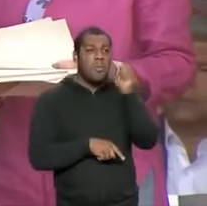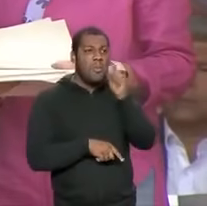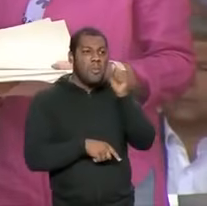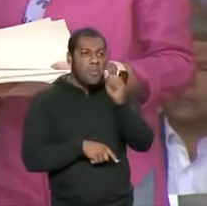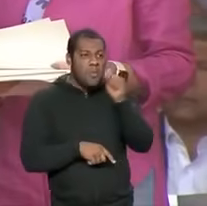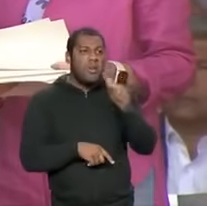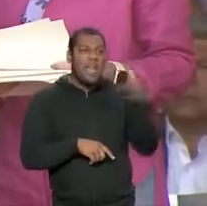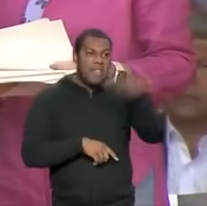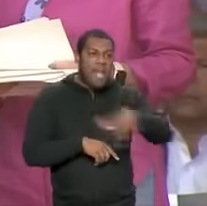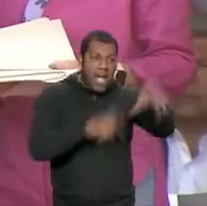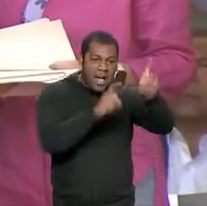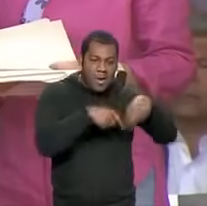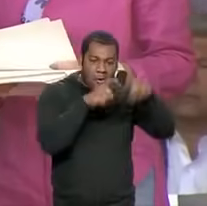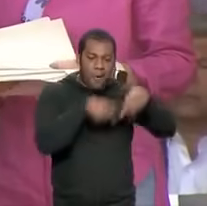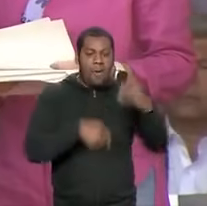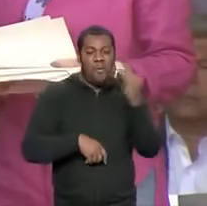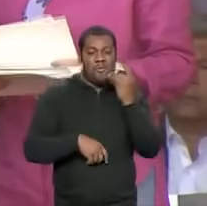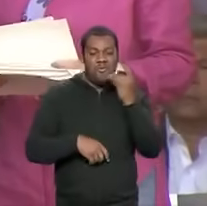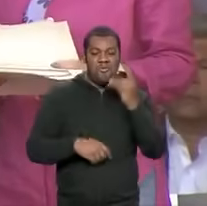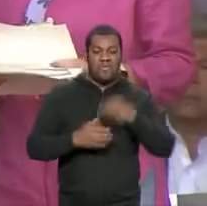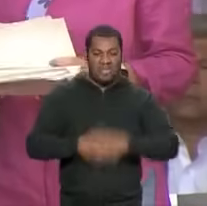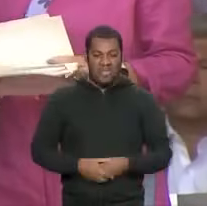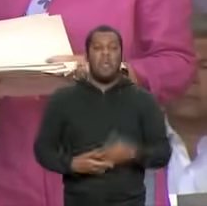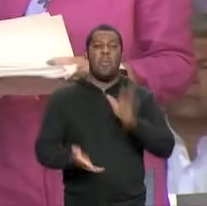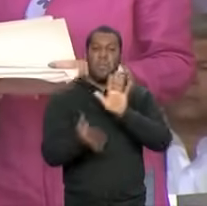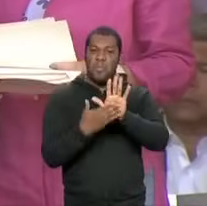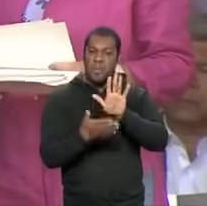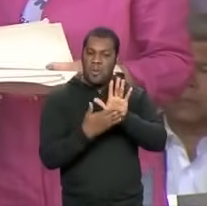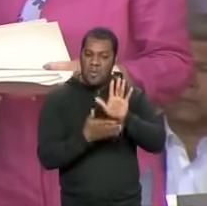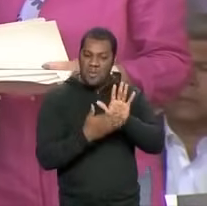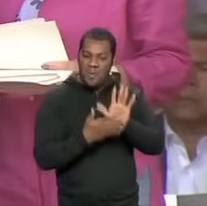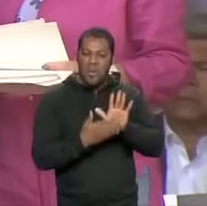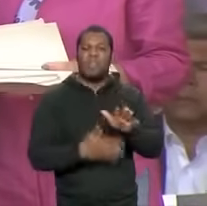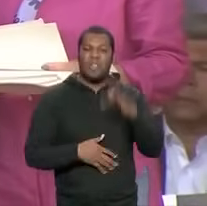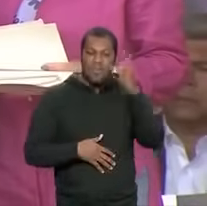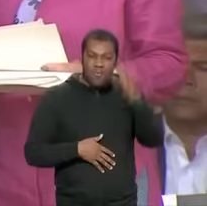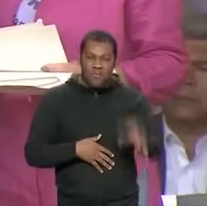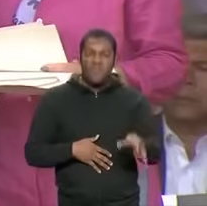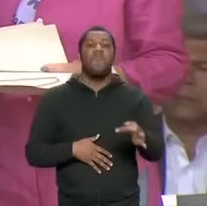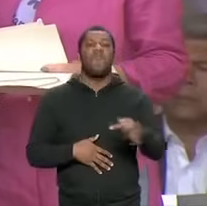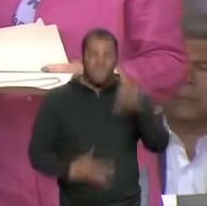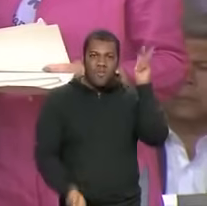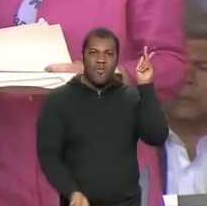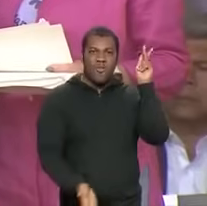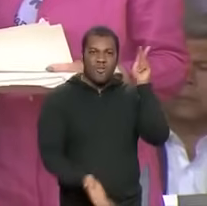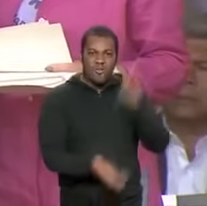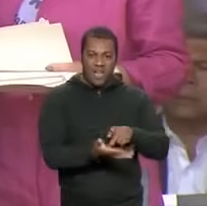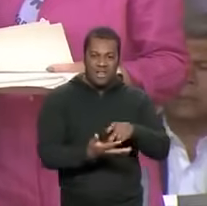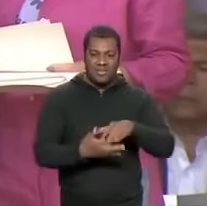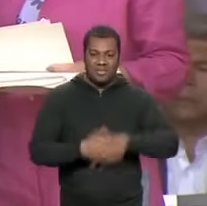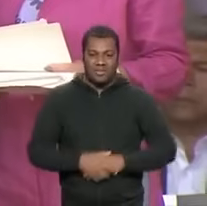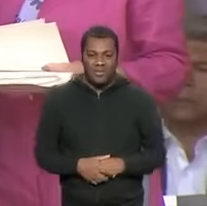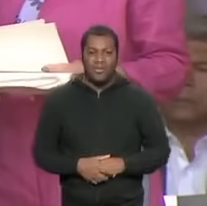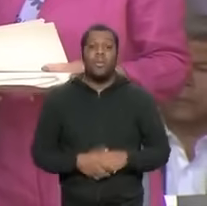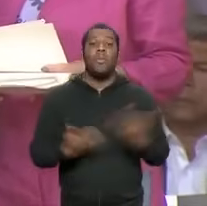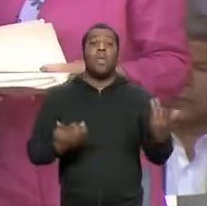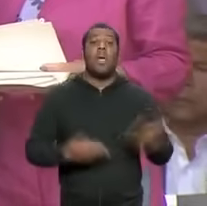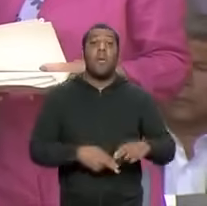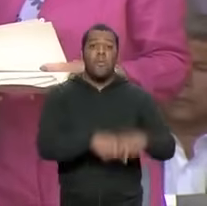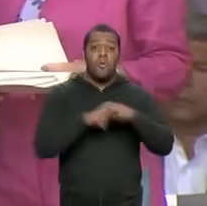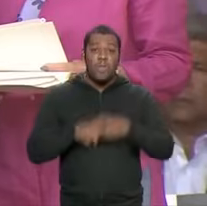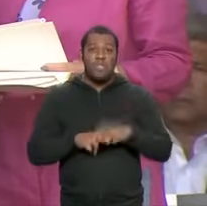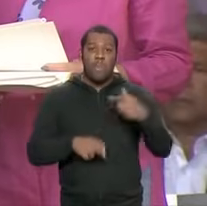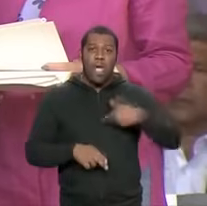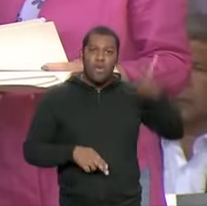filhos nossas faltas são convergentes nossos sonhos são os mesmos para isso que eu voltei